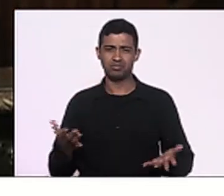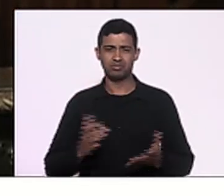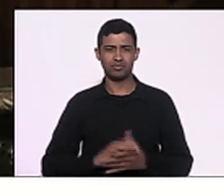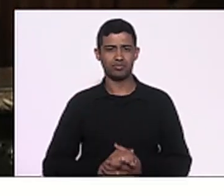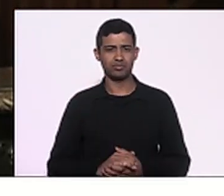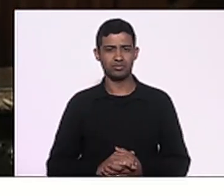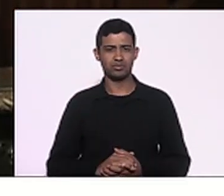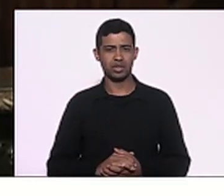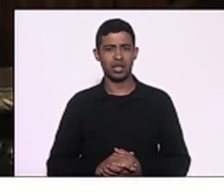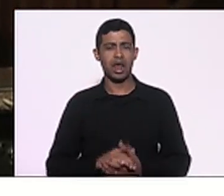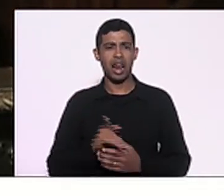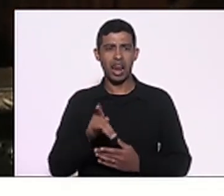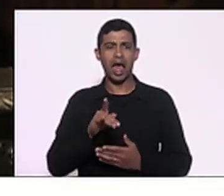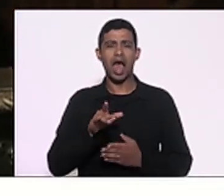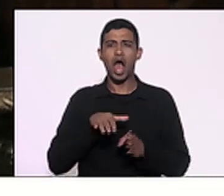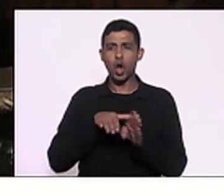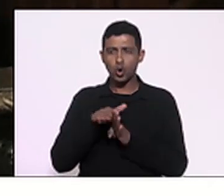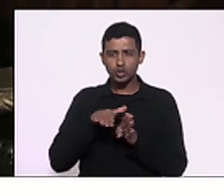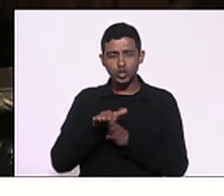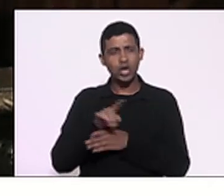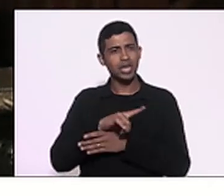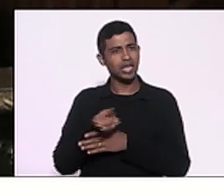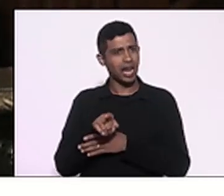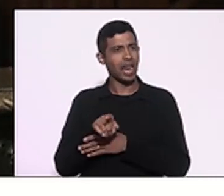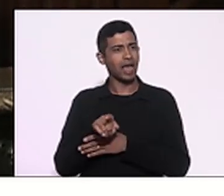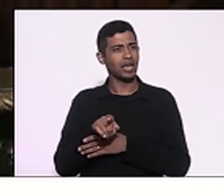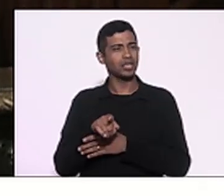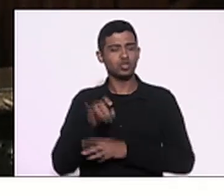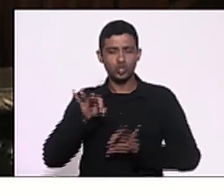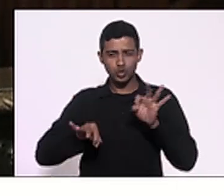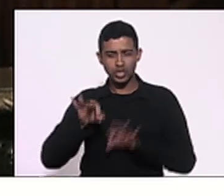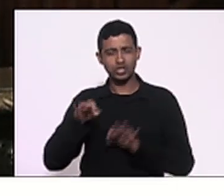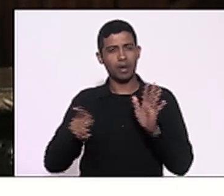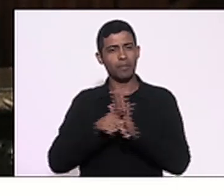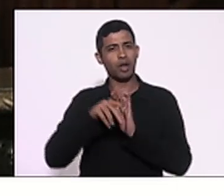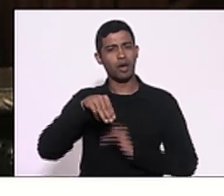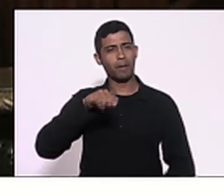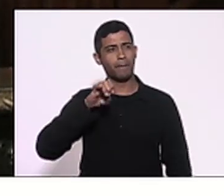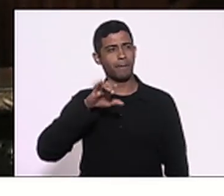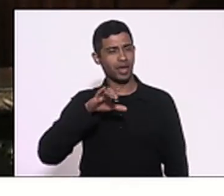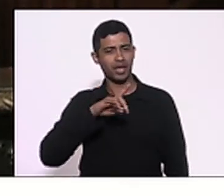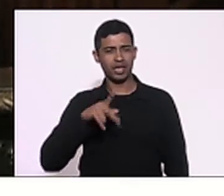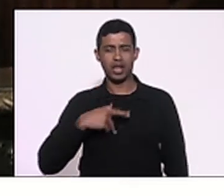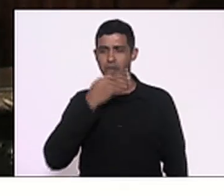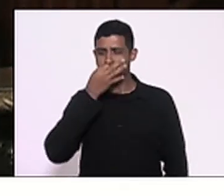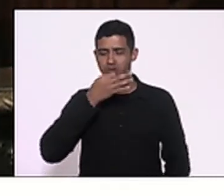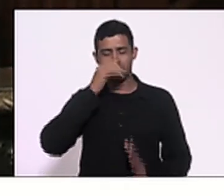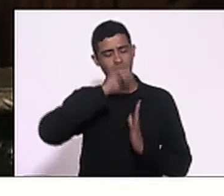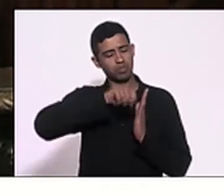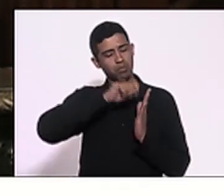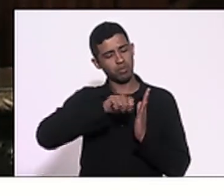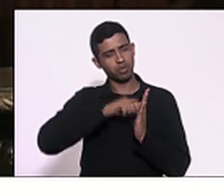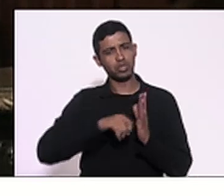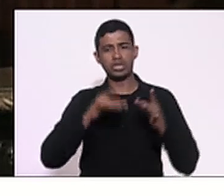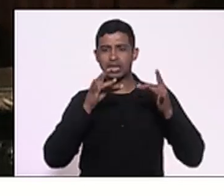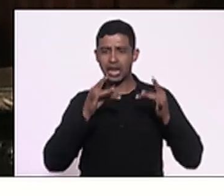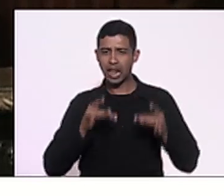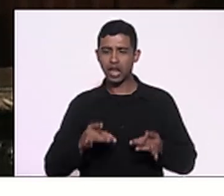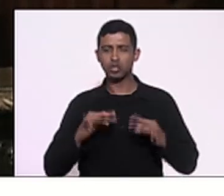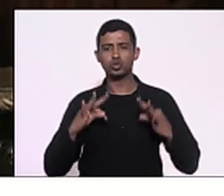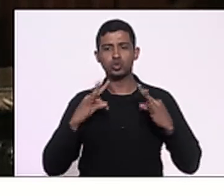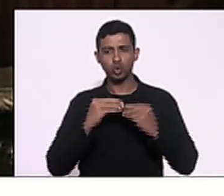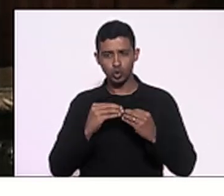nomeou um interventor para dirigir o Cefet. Ora, sob a alegação de que o MEC ainda precisava examinar o dossiê da eleição,